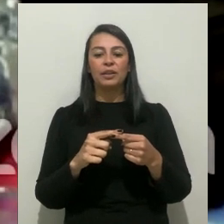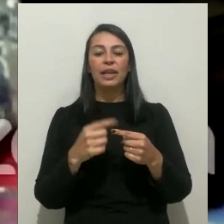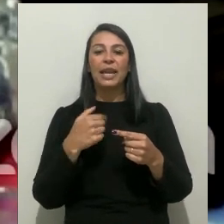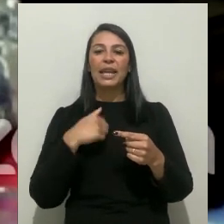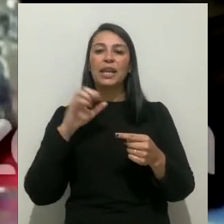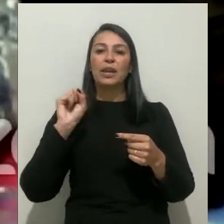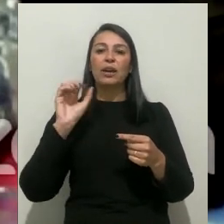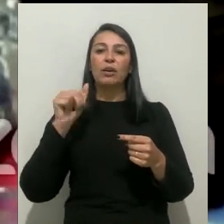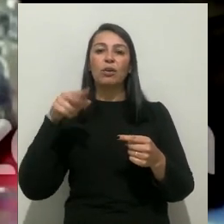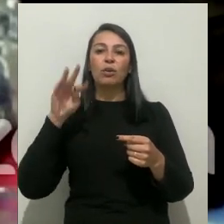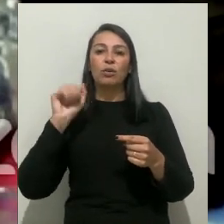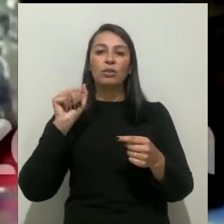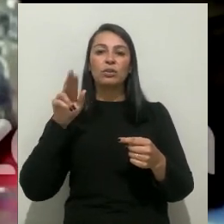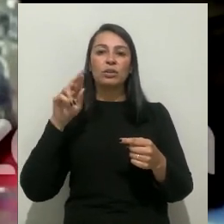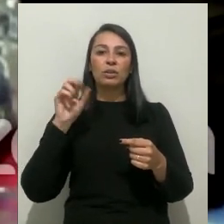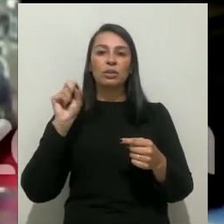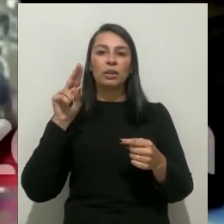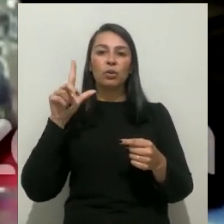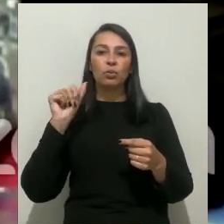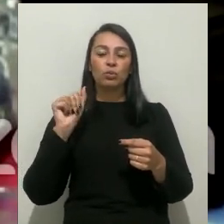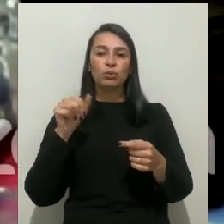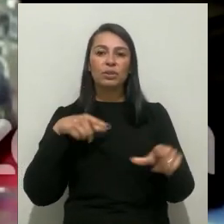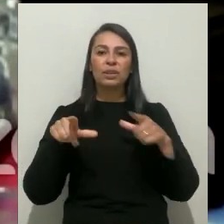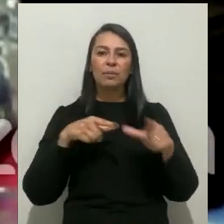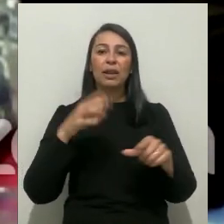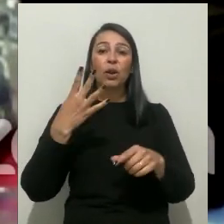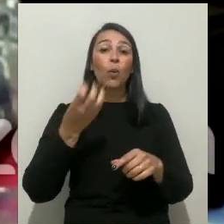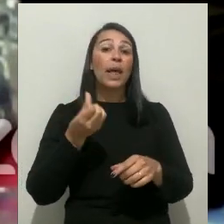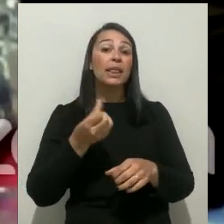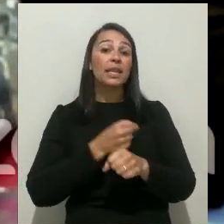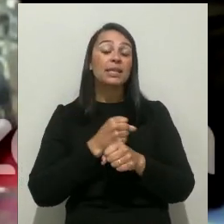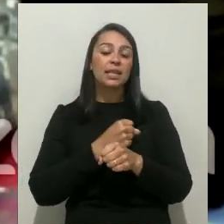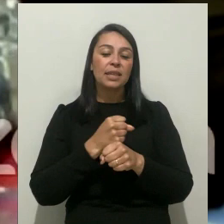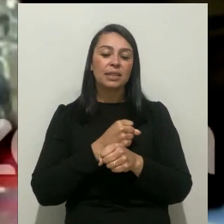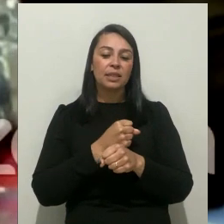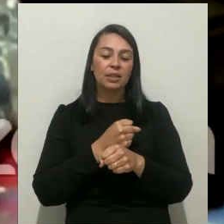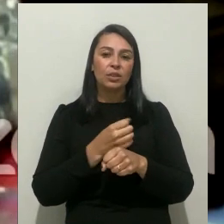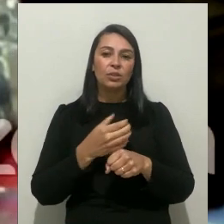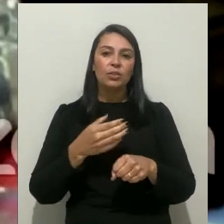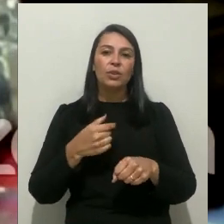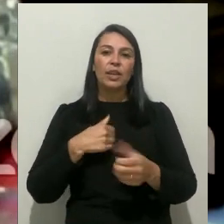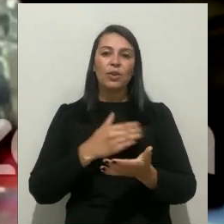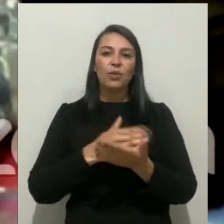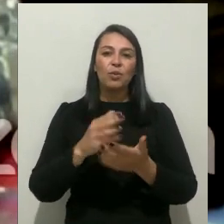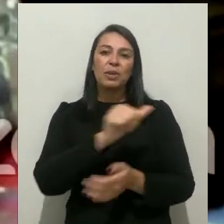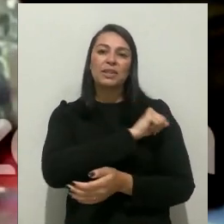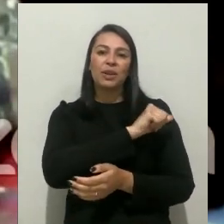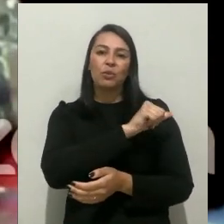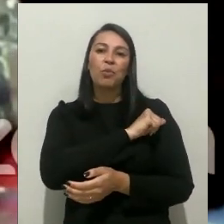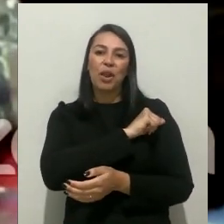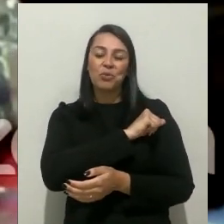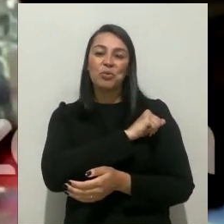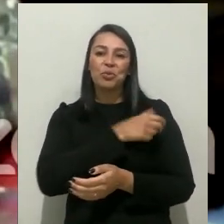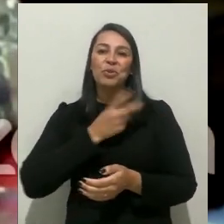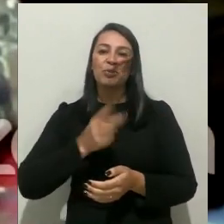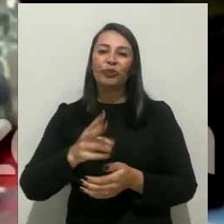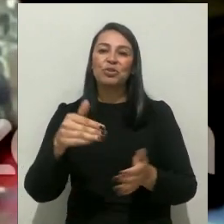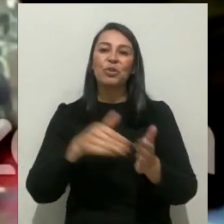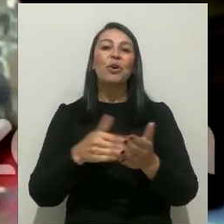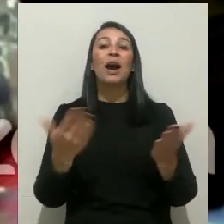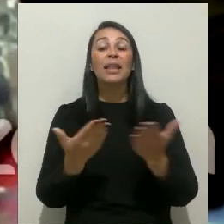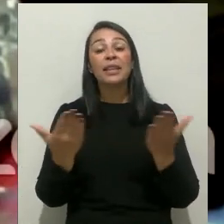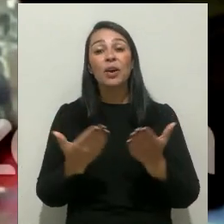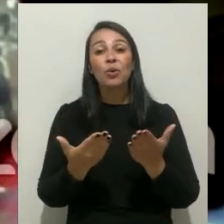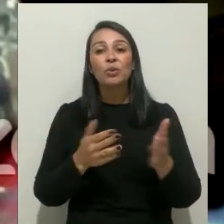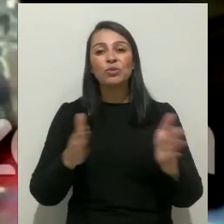Santa Úrsula há 47 anos. 47? Não, 46 anos. Entrei como aluno em 77 e não vai sair. No momento